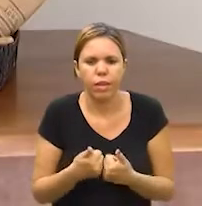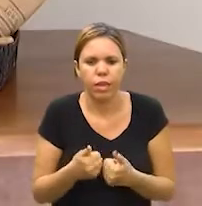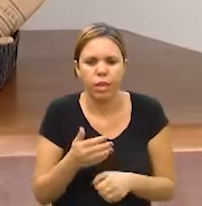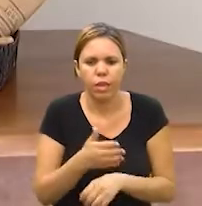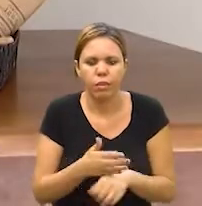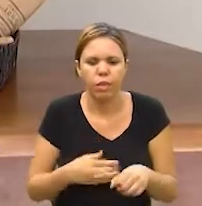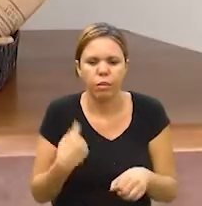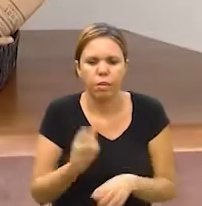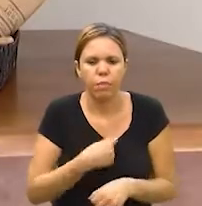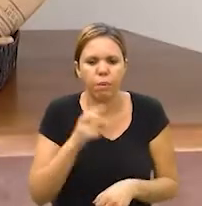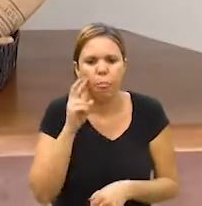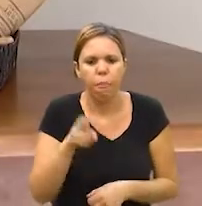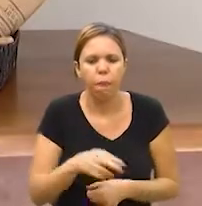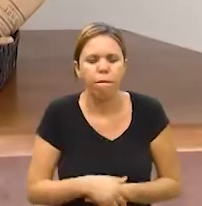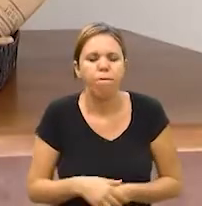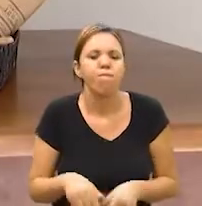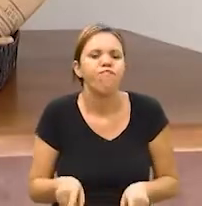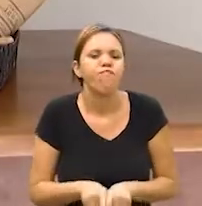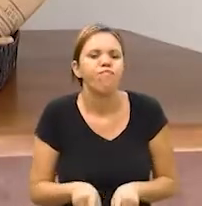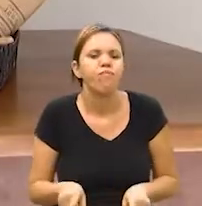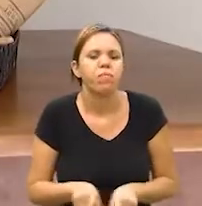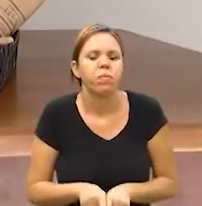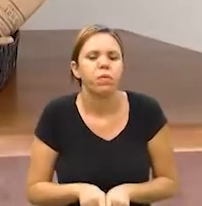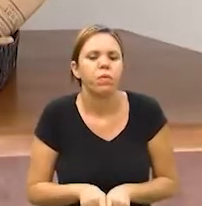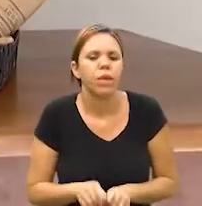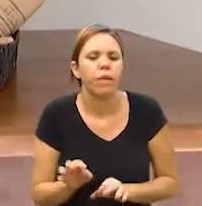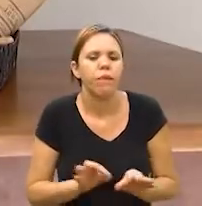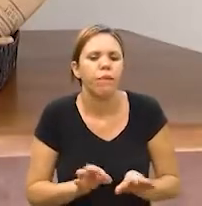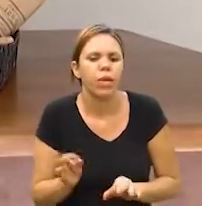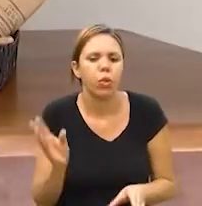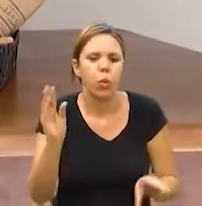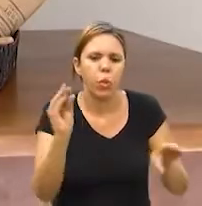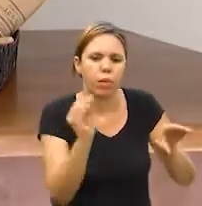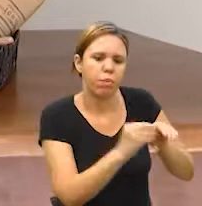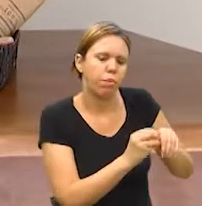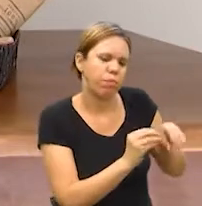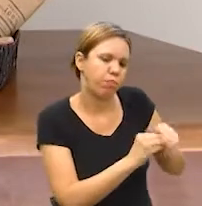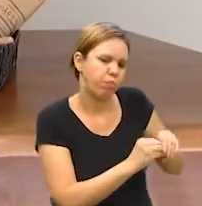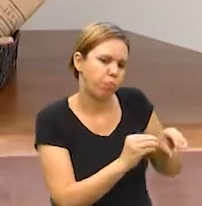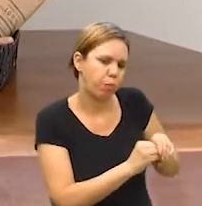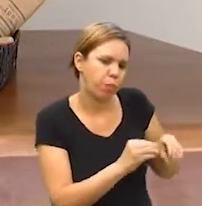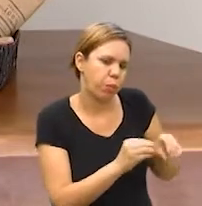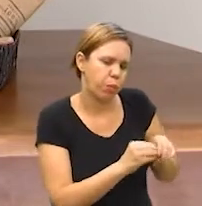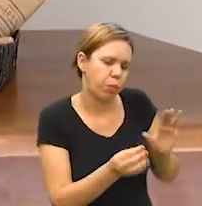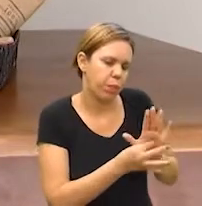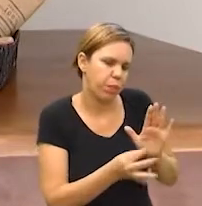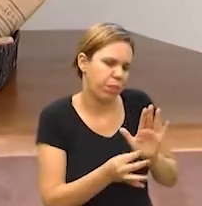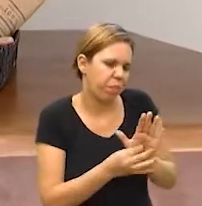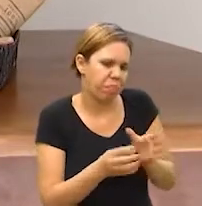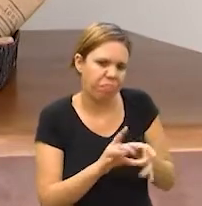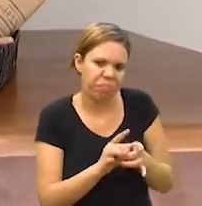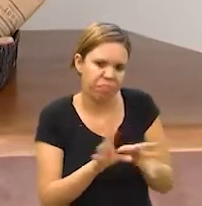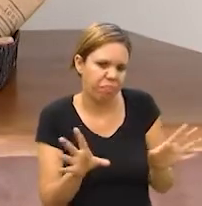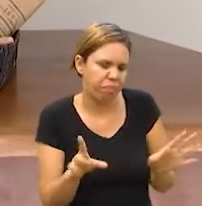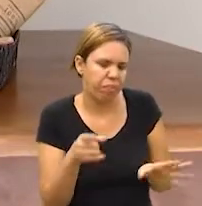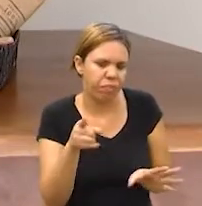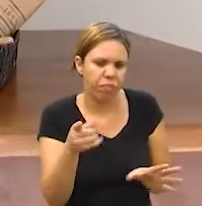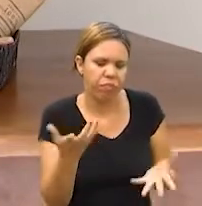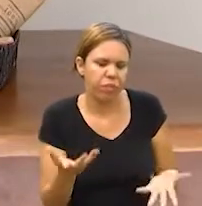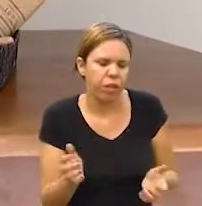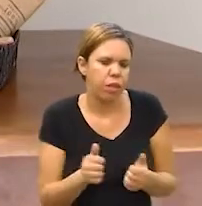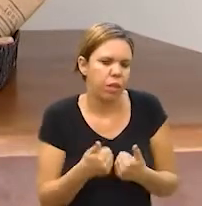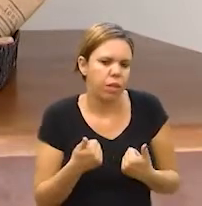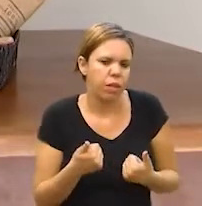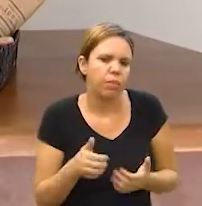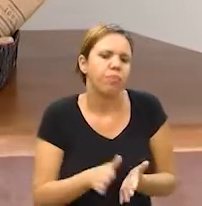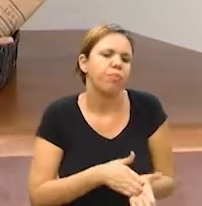cortar aqui pra gente ver. E também ela fez acompanhamentos, como sugestões. Sim. Recomendações aí. É um pão que você pode comer